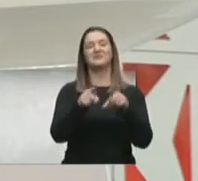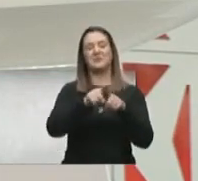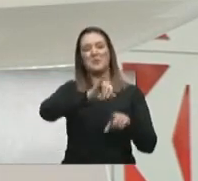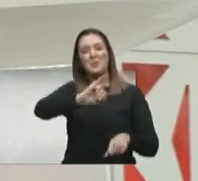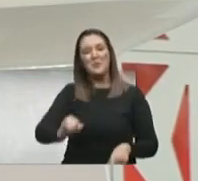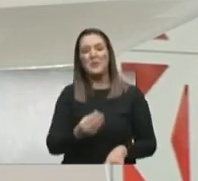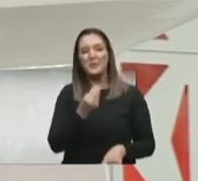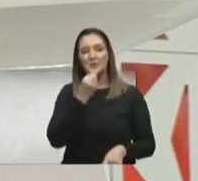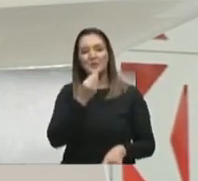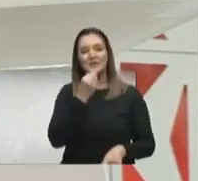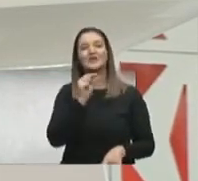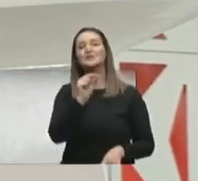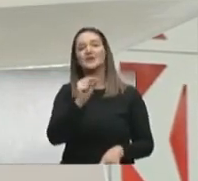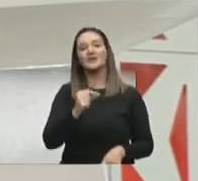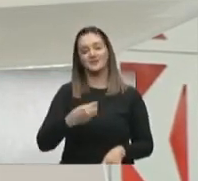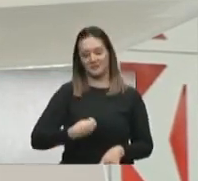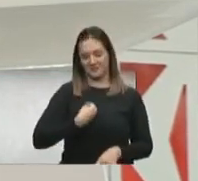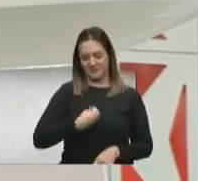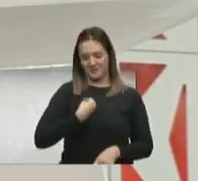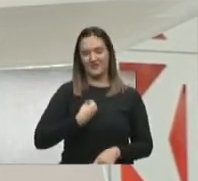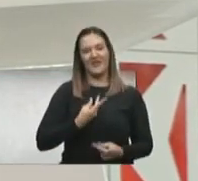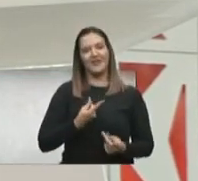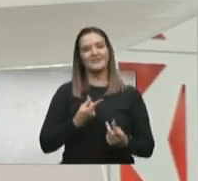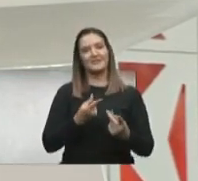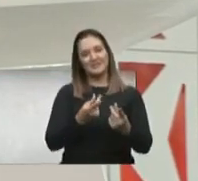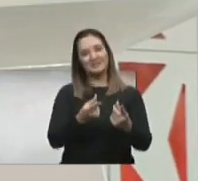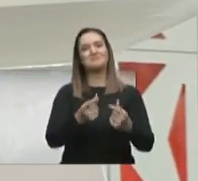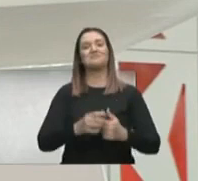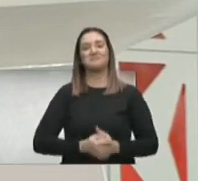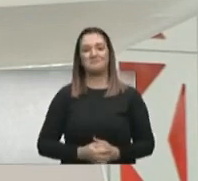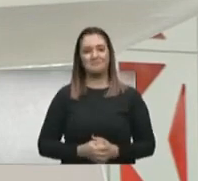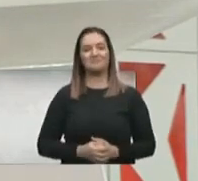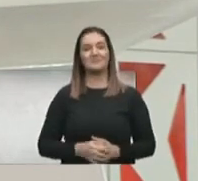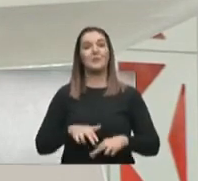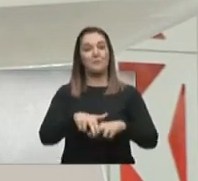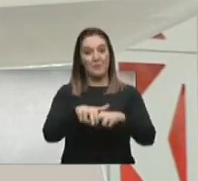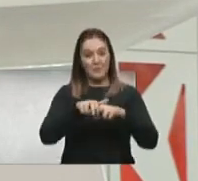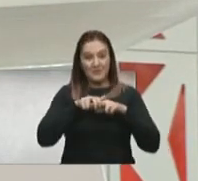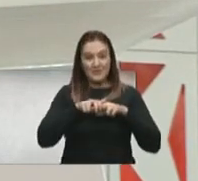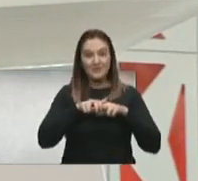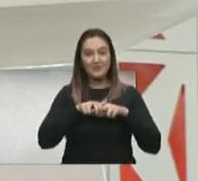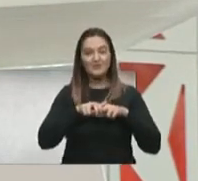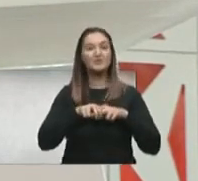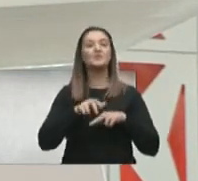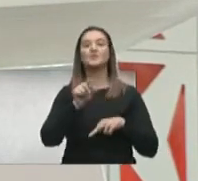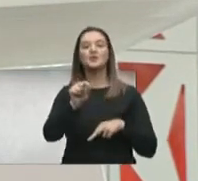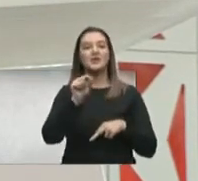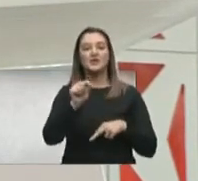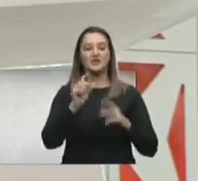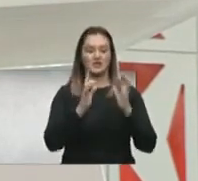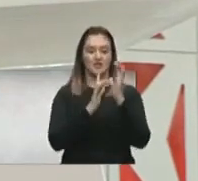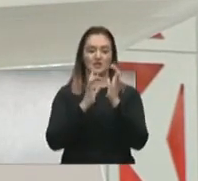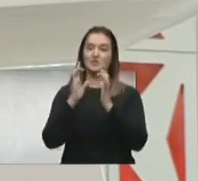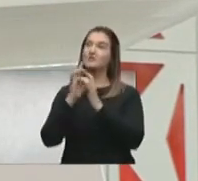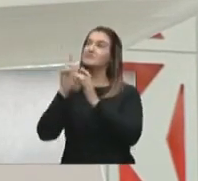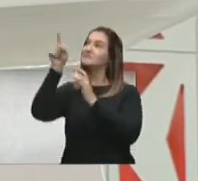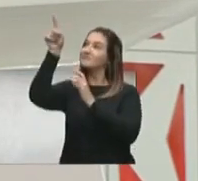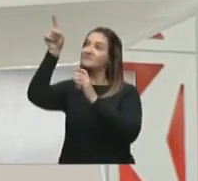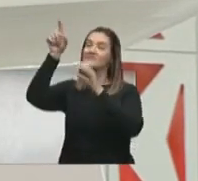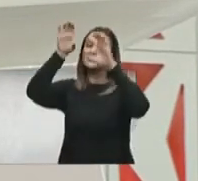oportunidade de ter a vida eterna. Por isso, o que Jesus fez ao sair do céu e vir